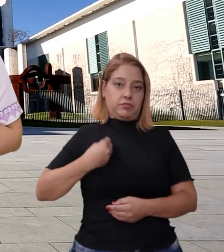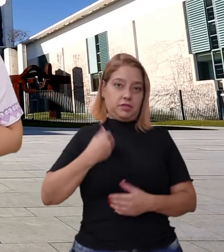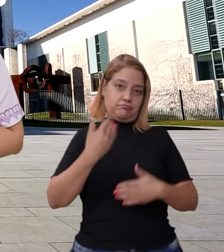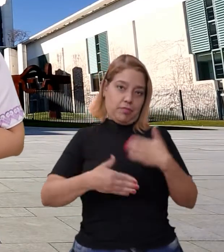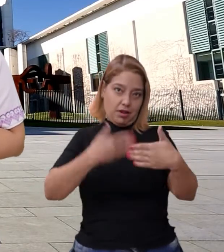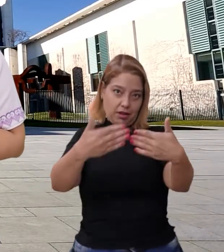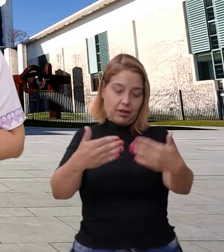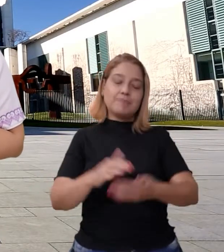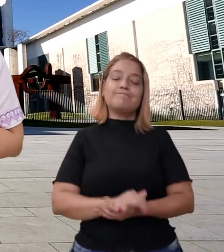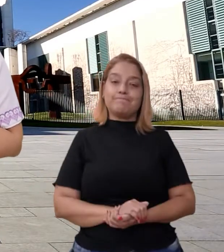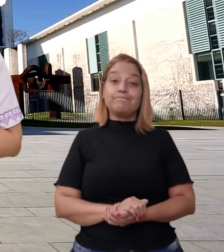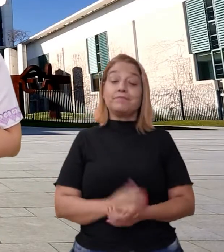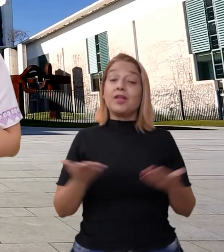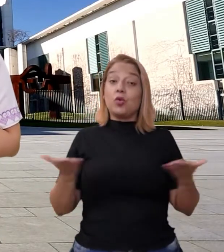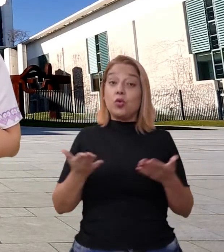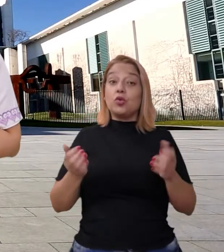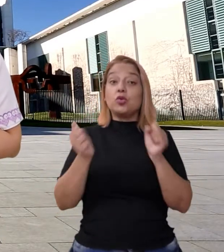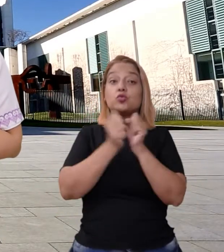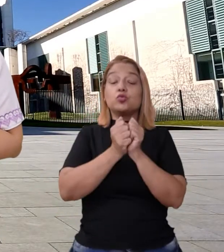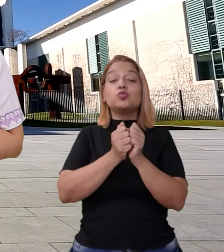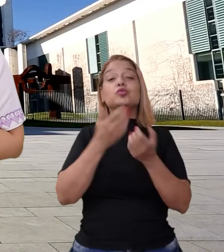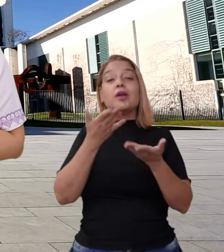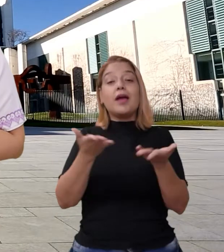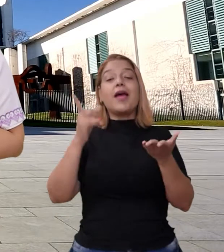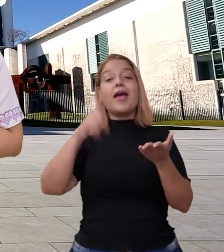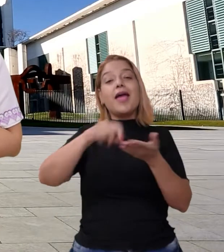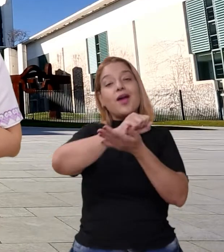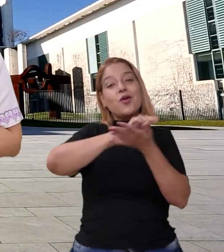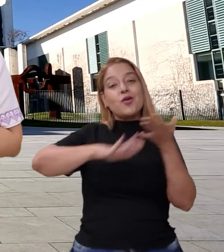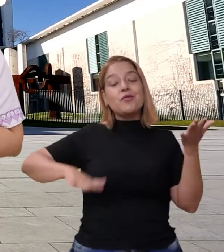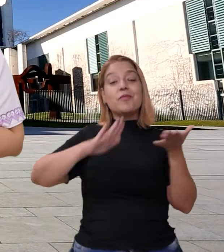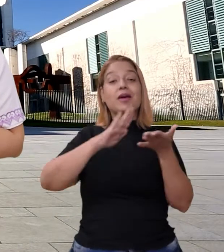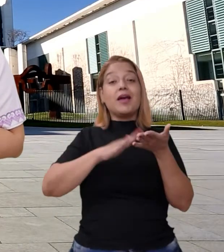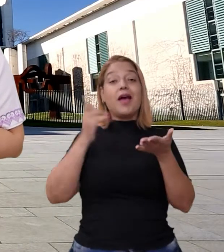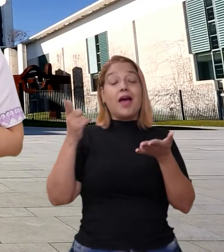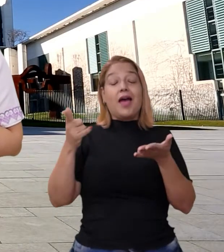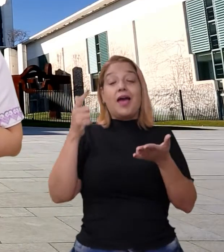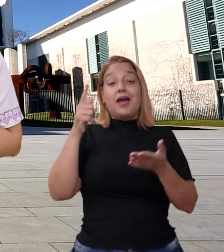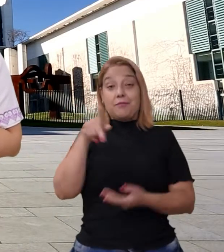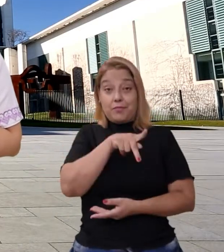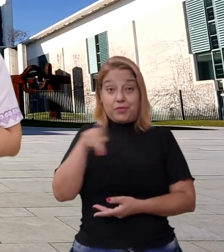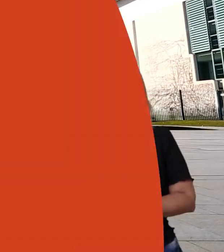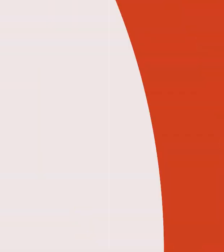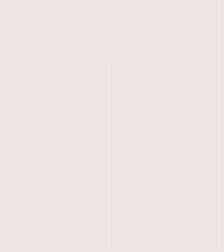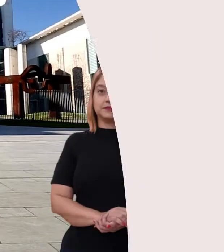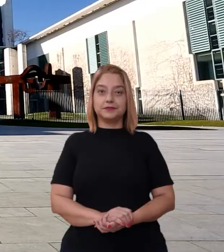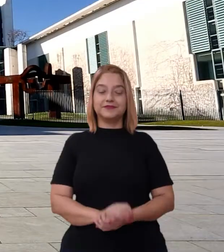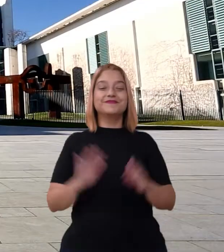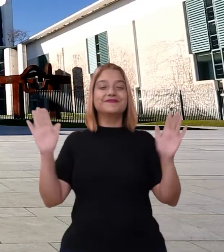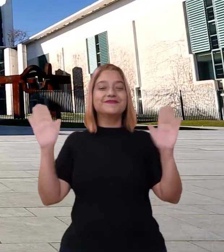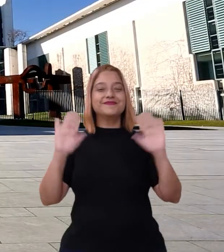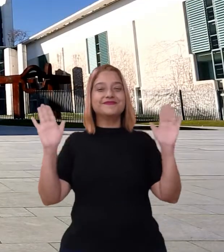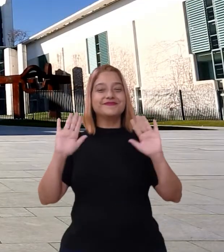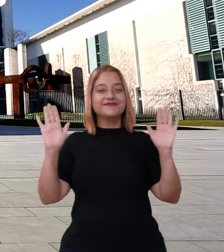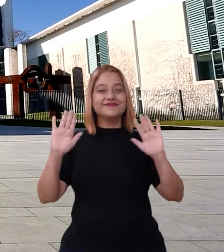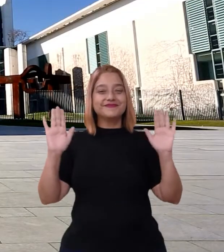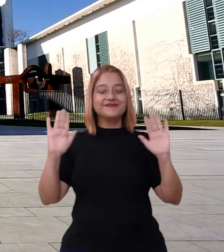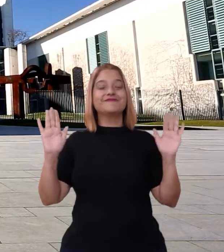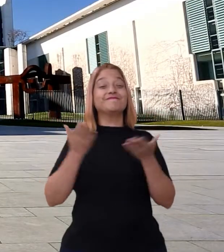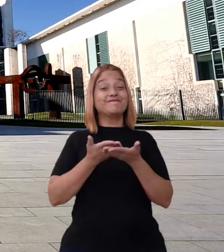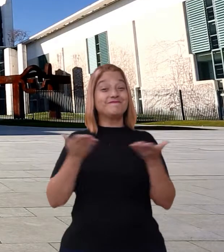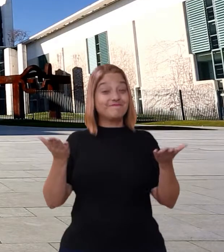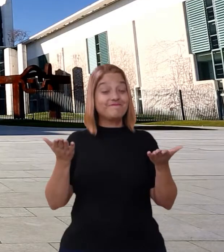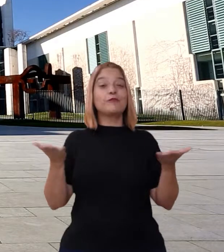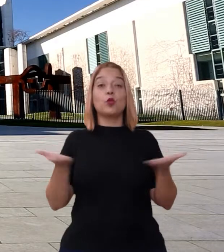agora, vamos juntos acompanhar a proposta de atividade da nossa querida professora Andriele. Olá, pessoal!